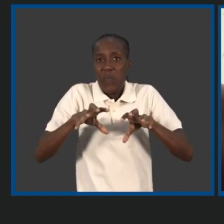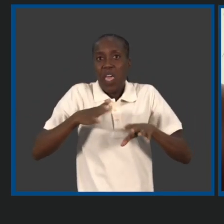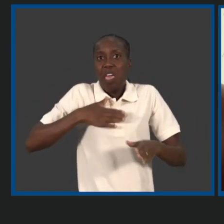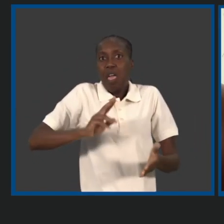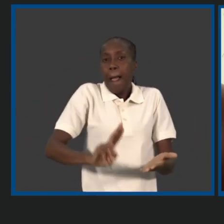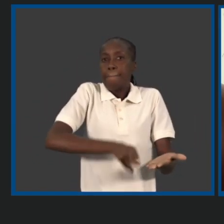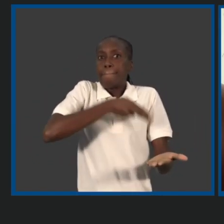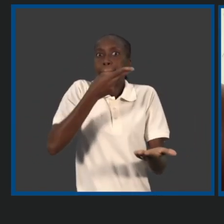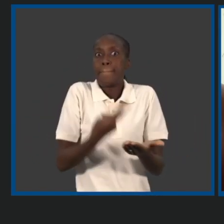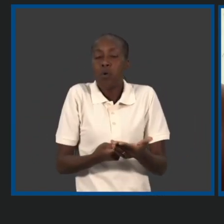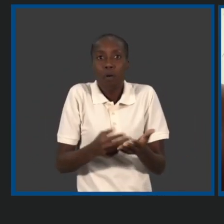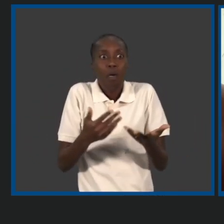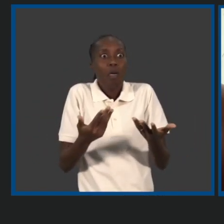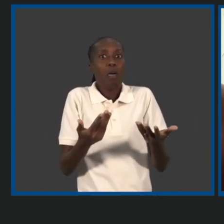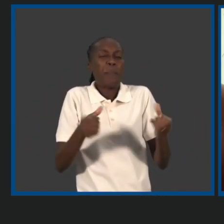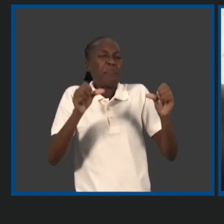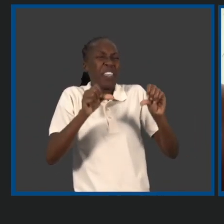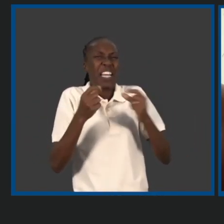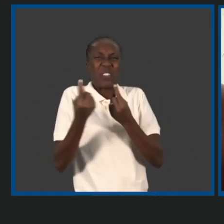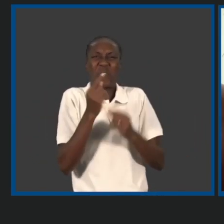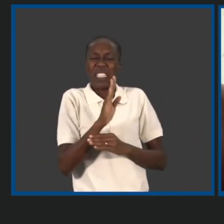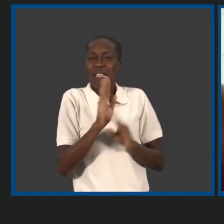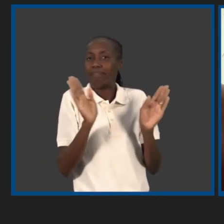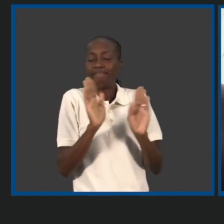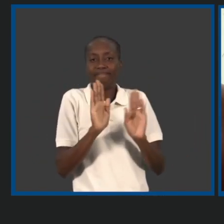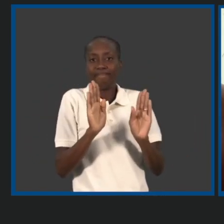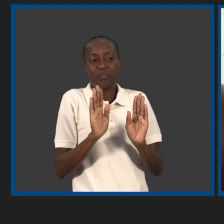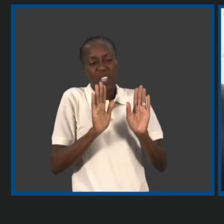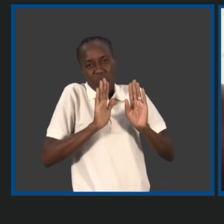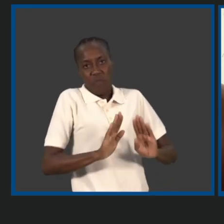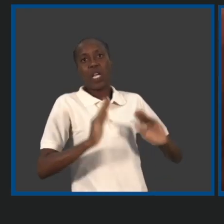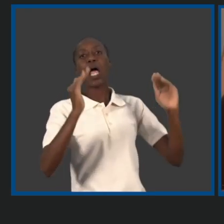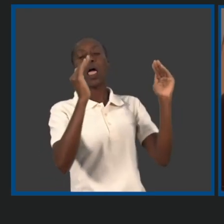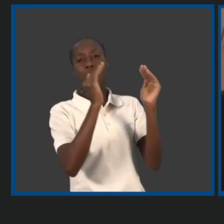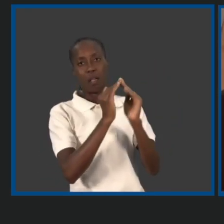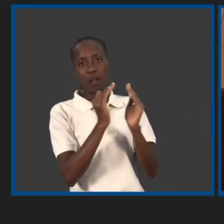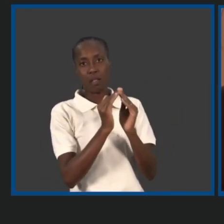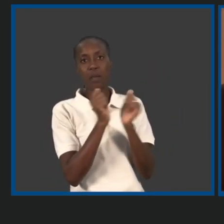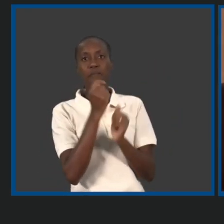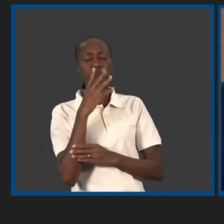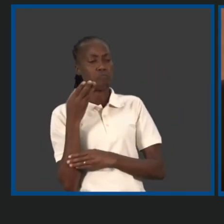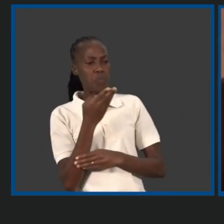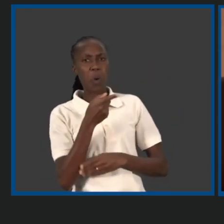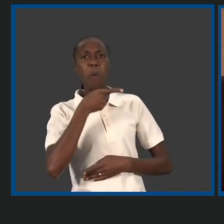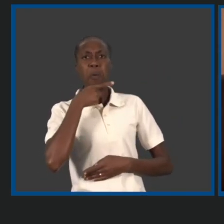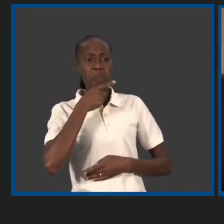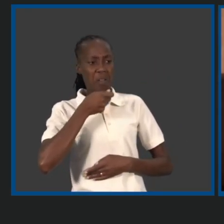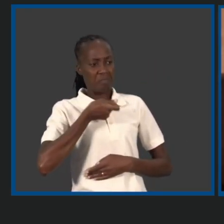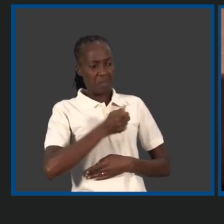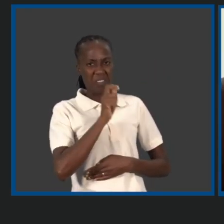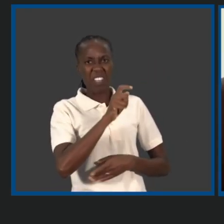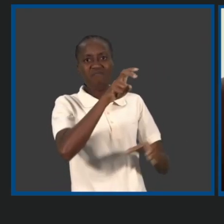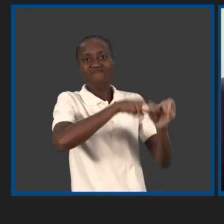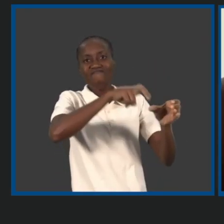piorar a situação dela, vale a pena eu ficar. Mas, graças a Deus, ela está aqui. O pai nos deixou, nos abandonou há cinco